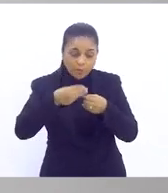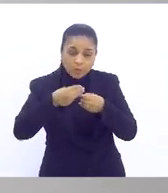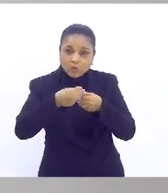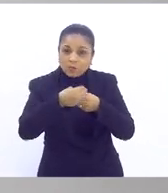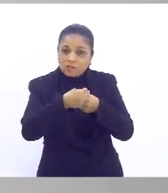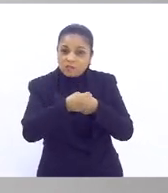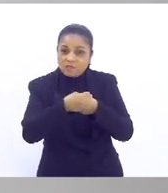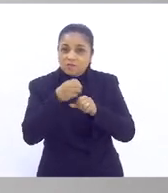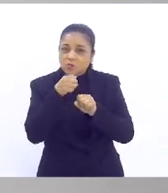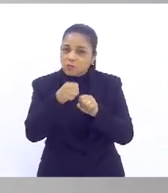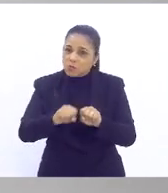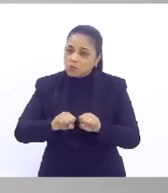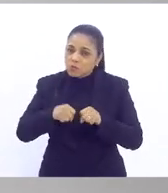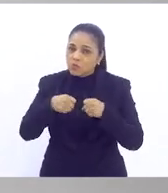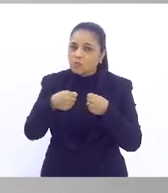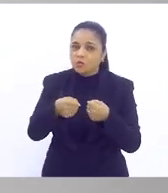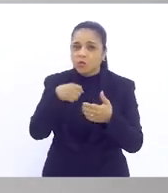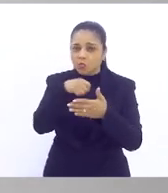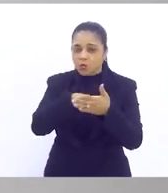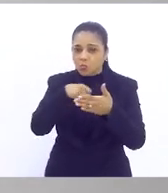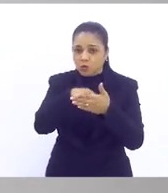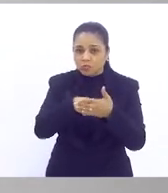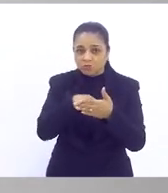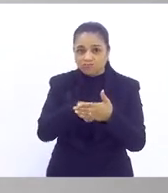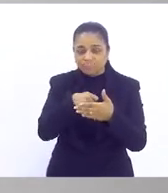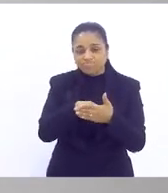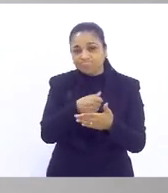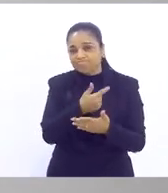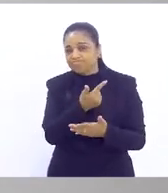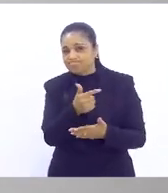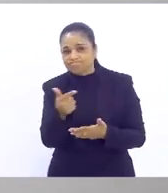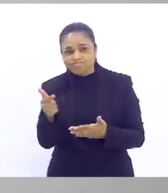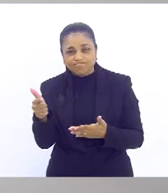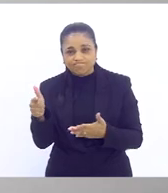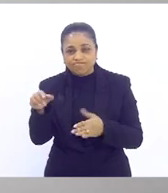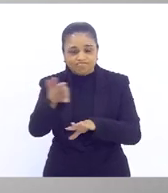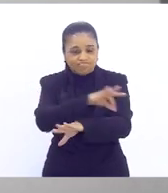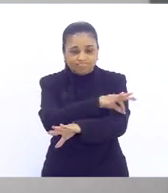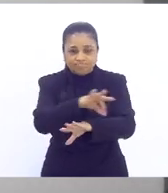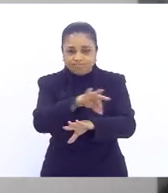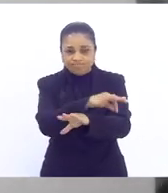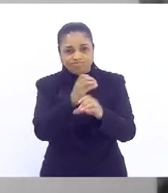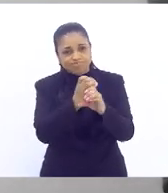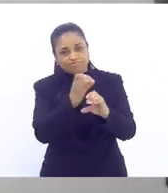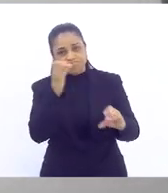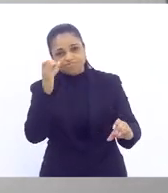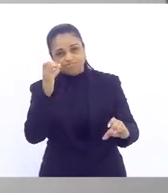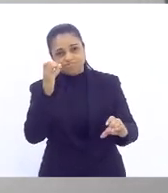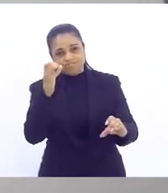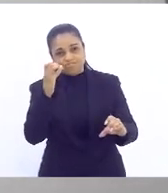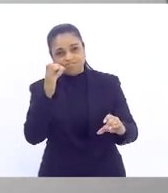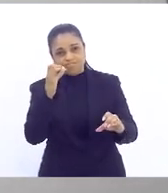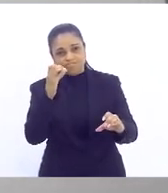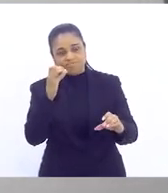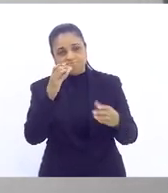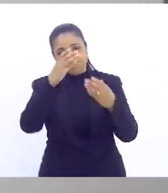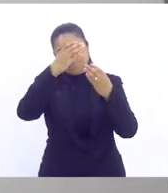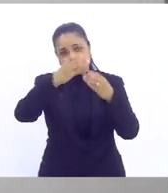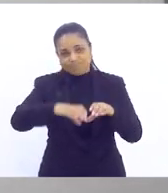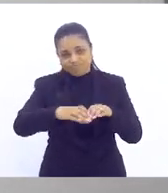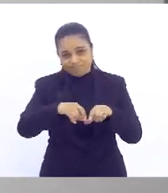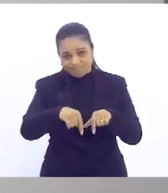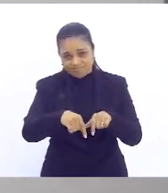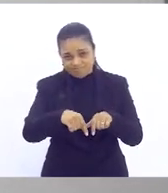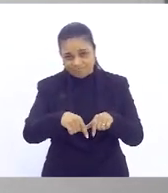municípios que jamais tiveram engenharia arquiteto estatutário né Então